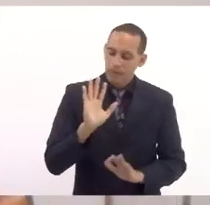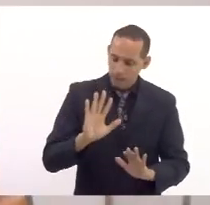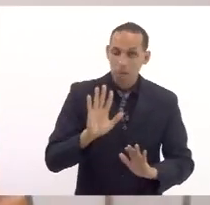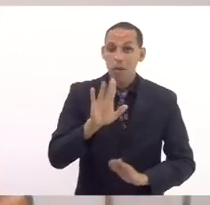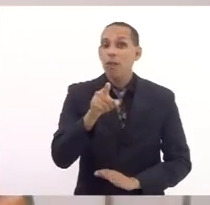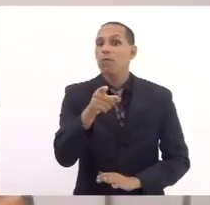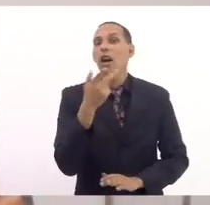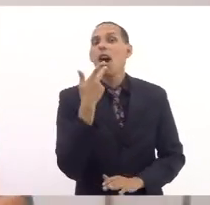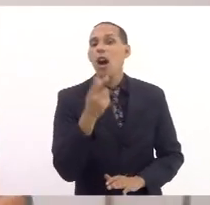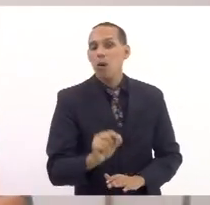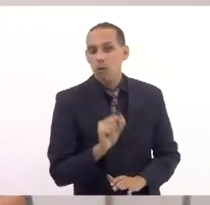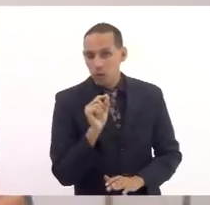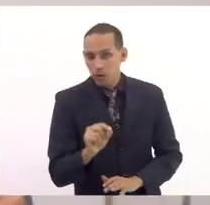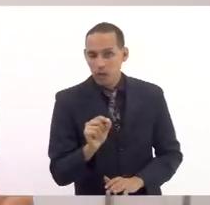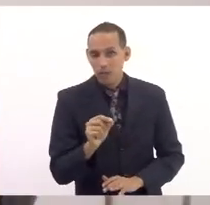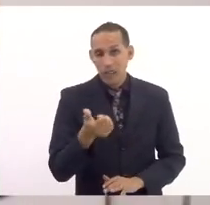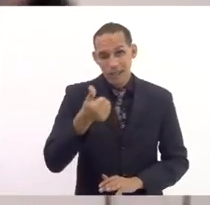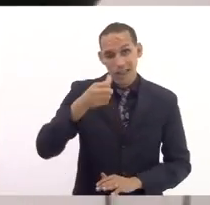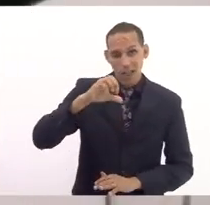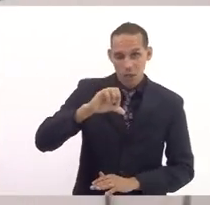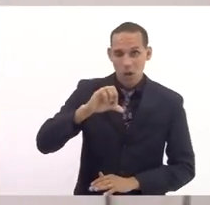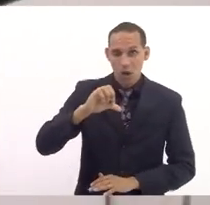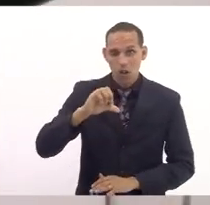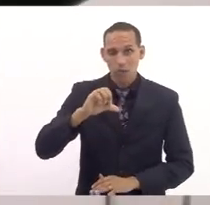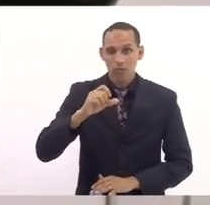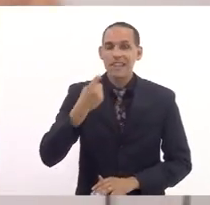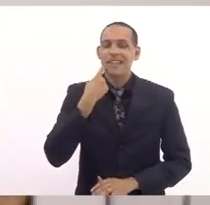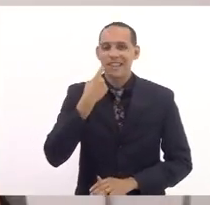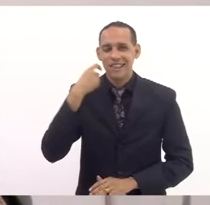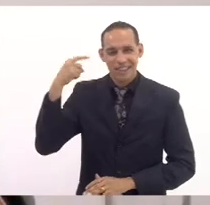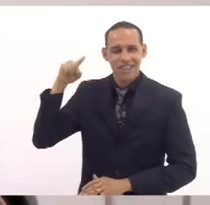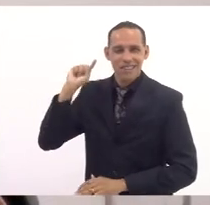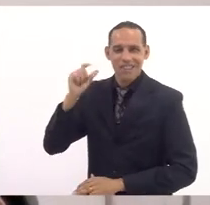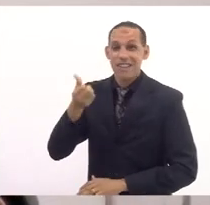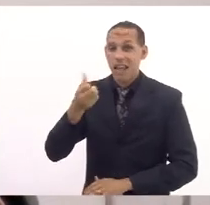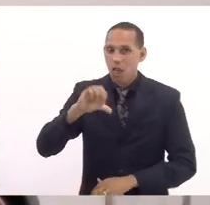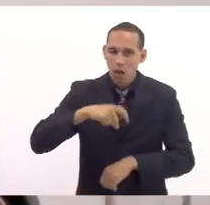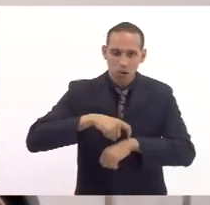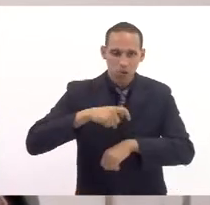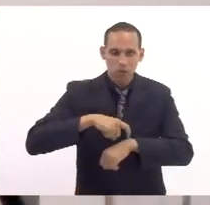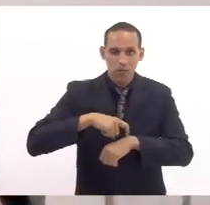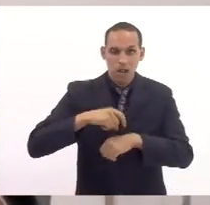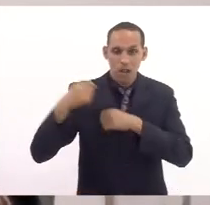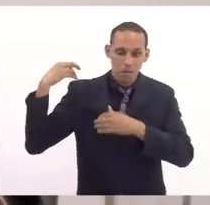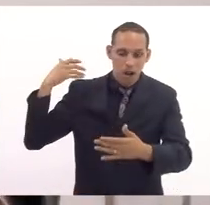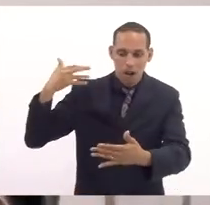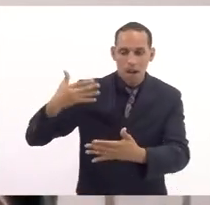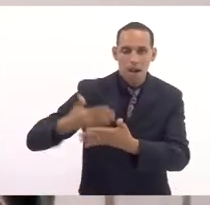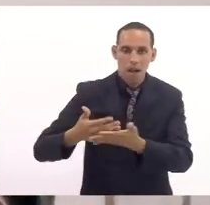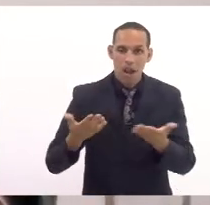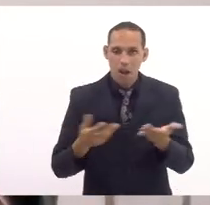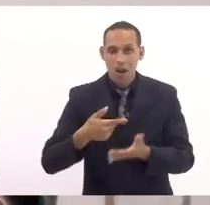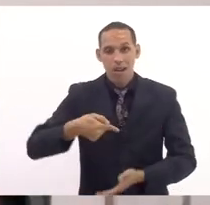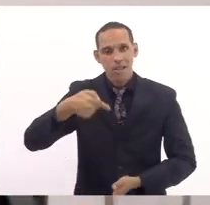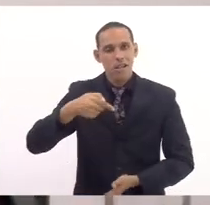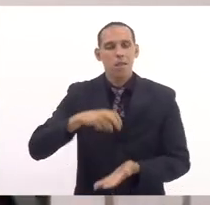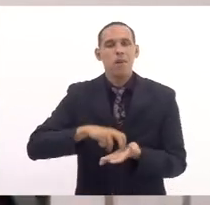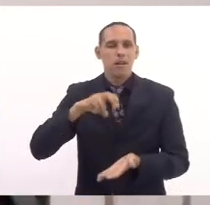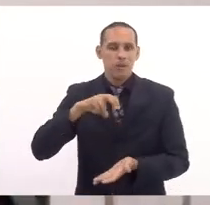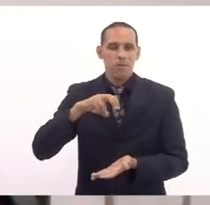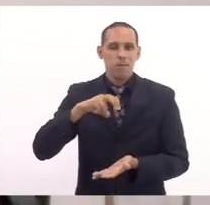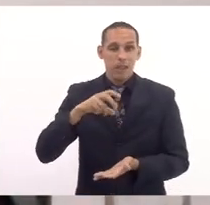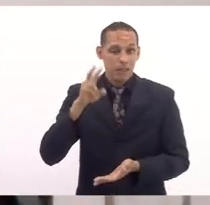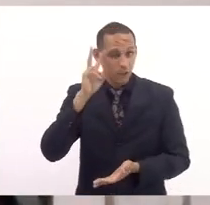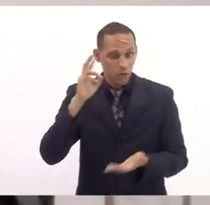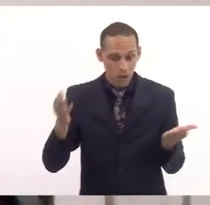que das 19 horas da última sexta-feira até às 7 horas da manhã desta segunda,